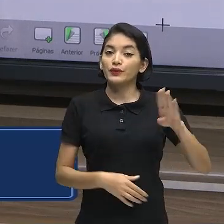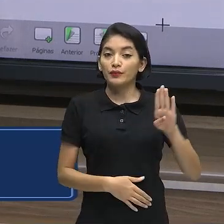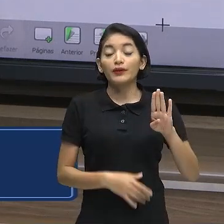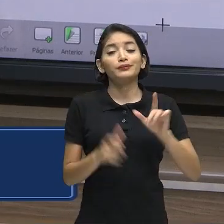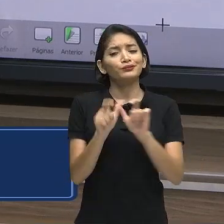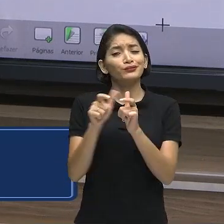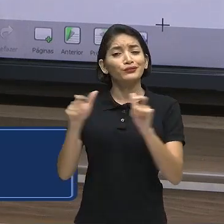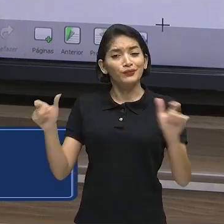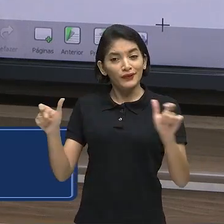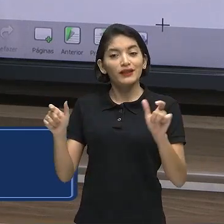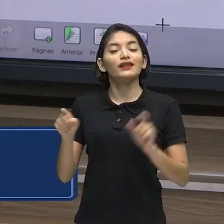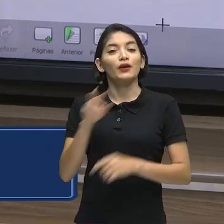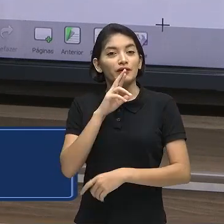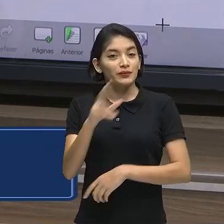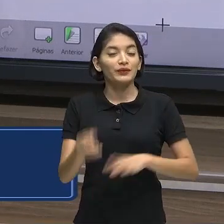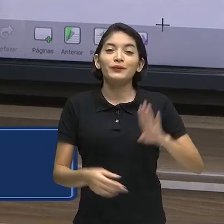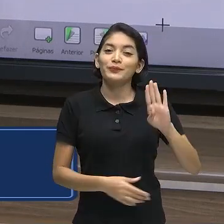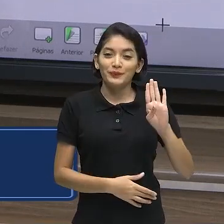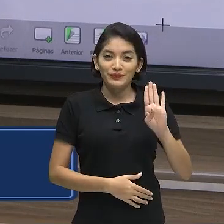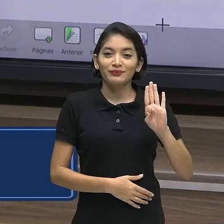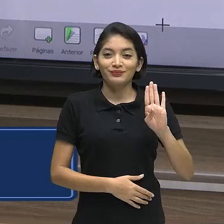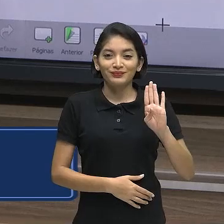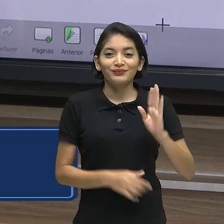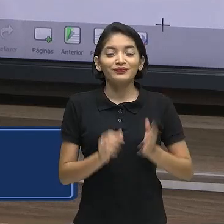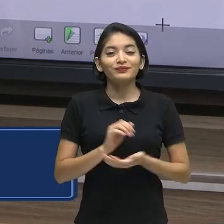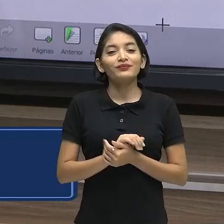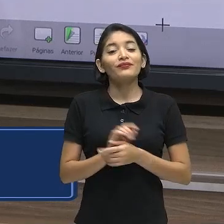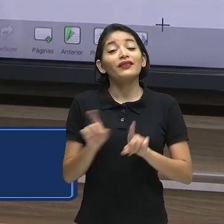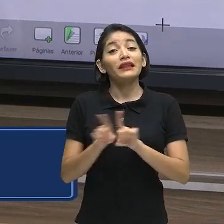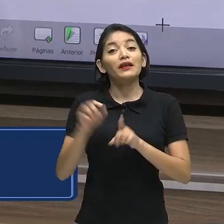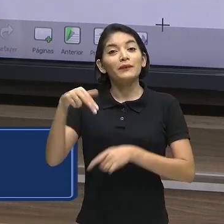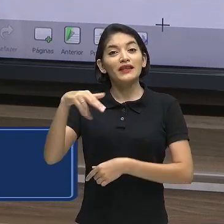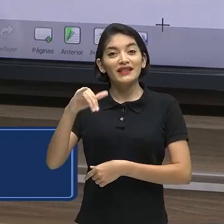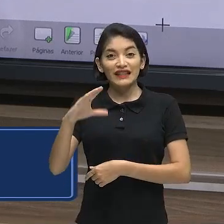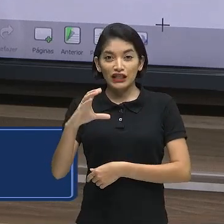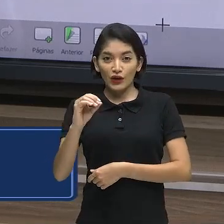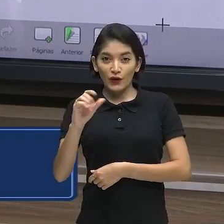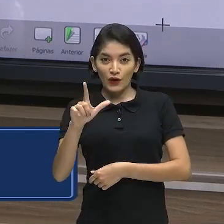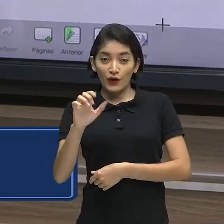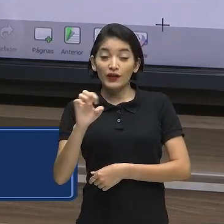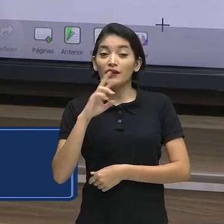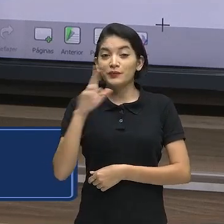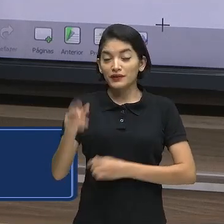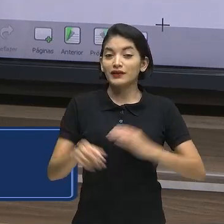está marcando a questão B. Nicole marcou a letra C.